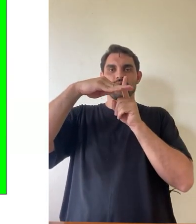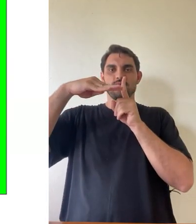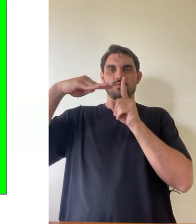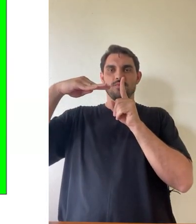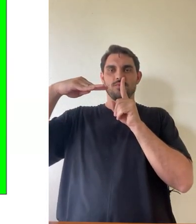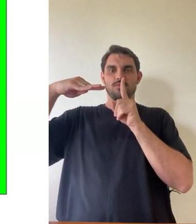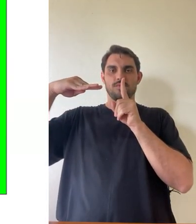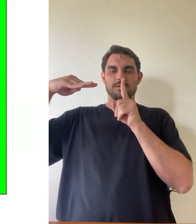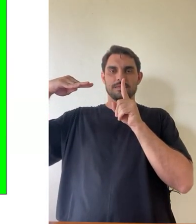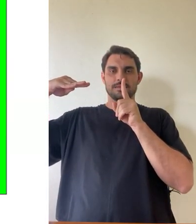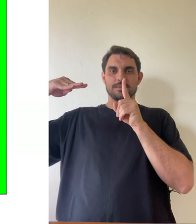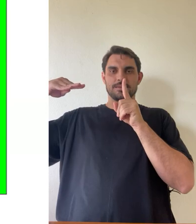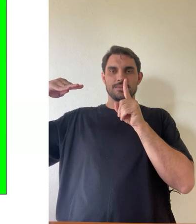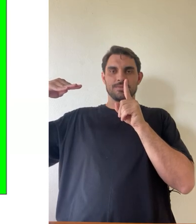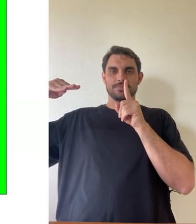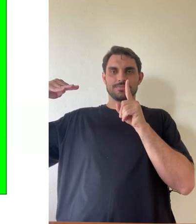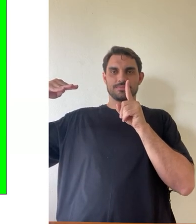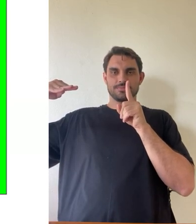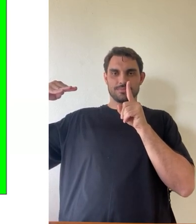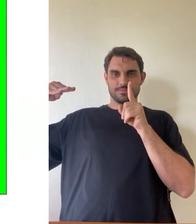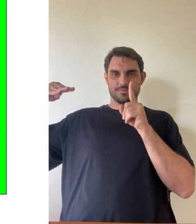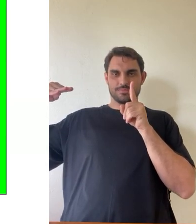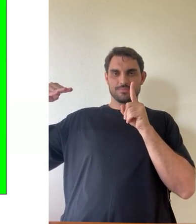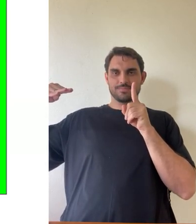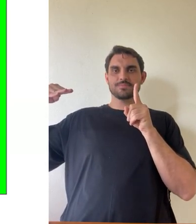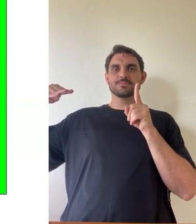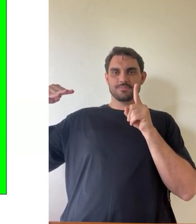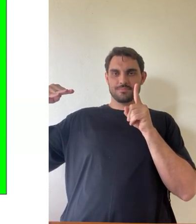né? Então, olha só nosso